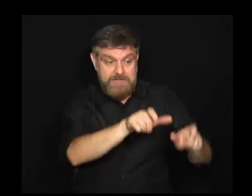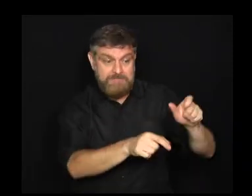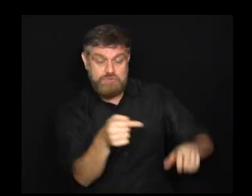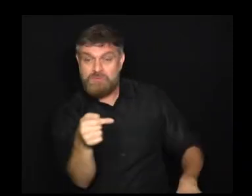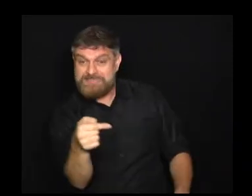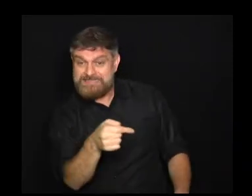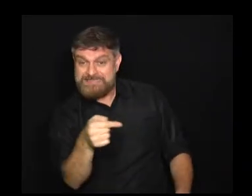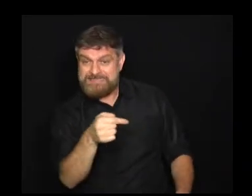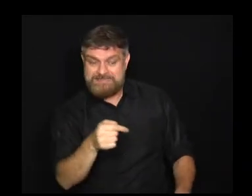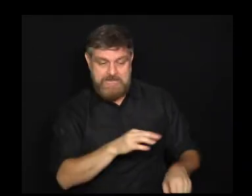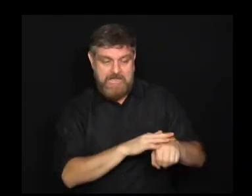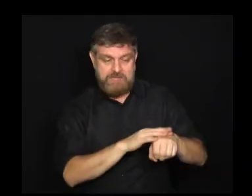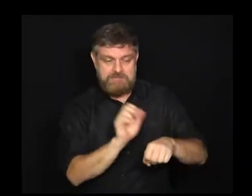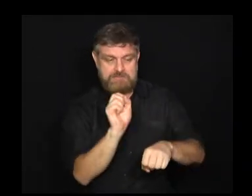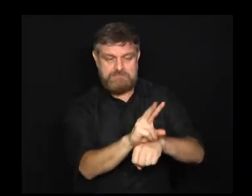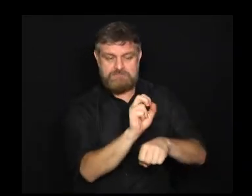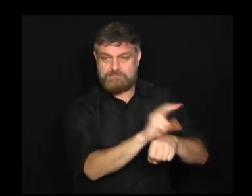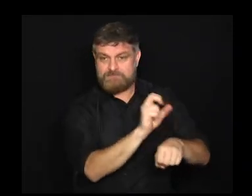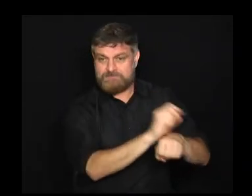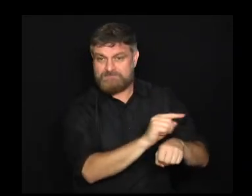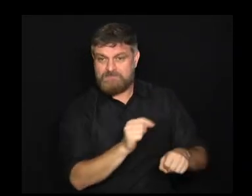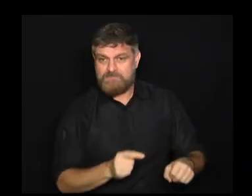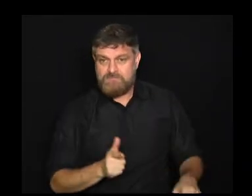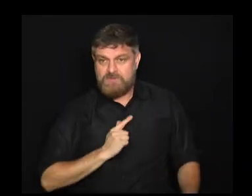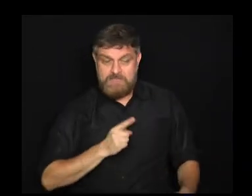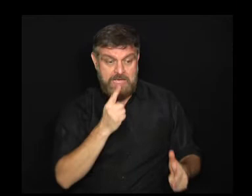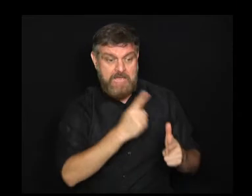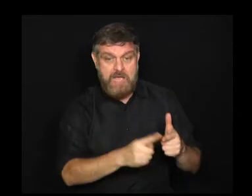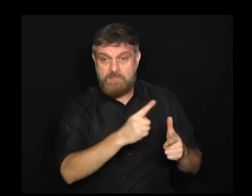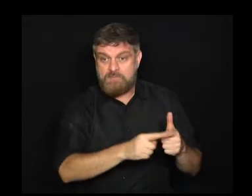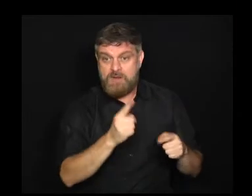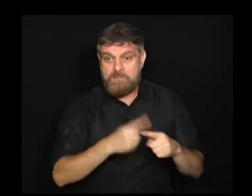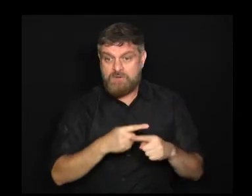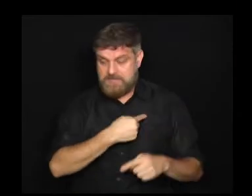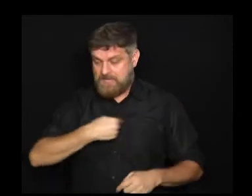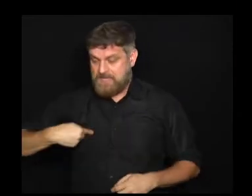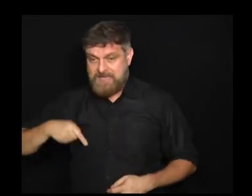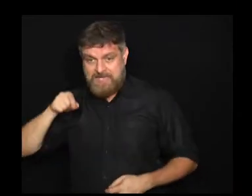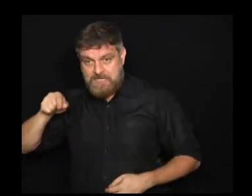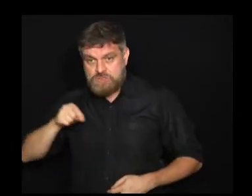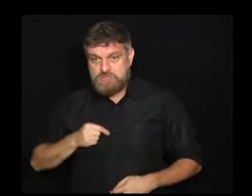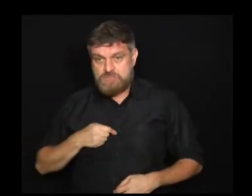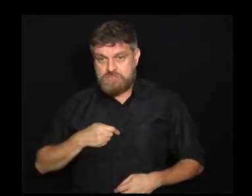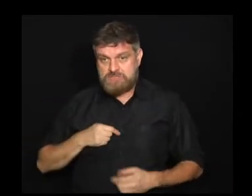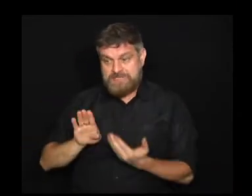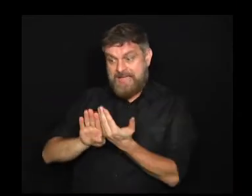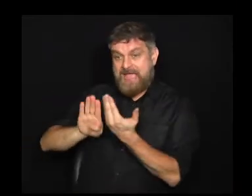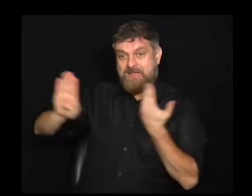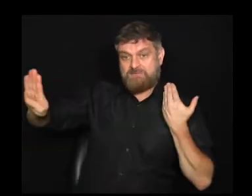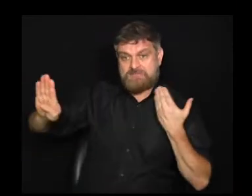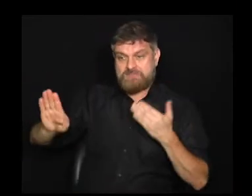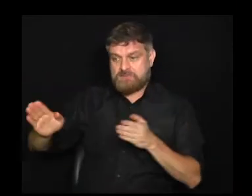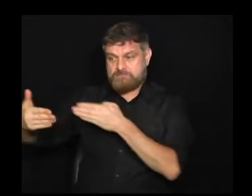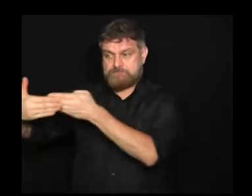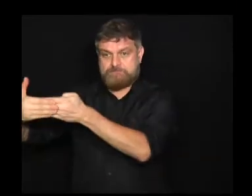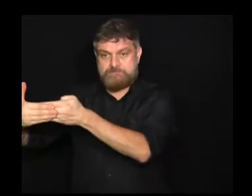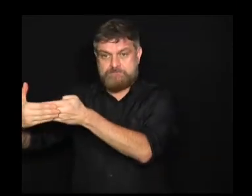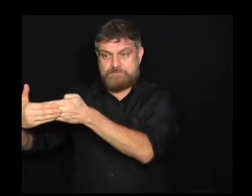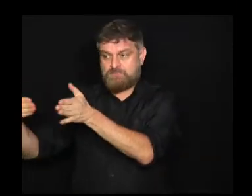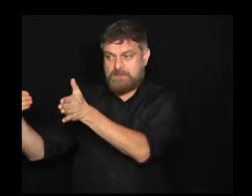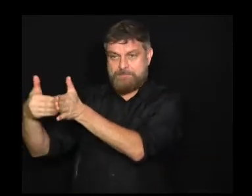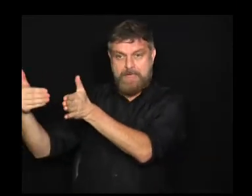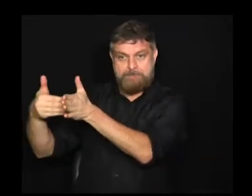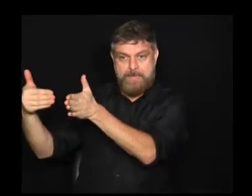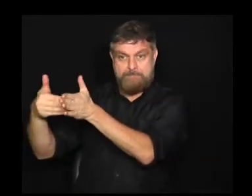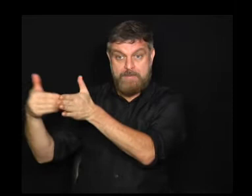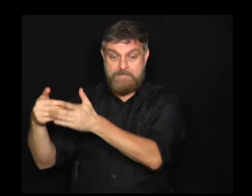Singapura, pode ser que lá seja o início do maior problema, porque a China já está praticamente isolada. Então, assim, é o que